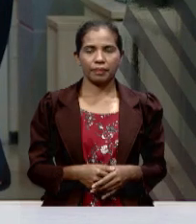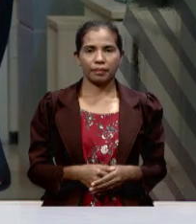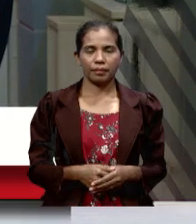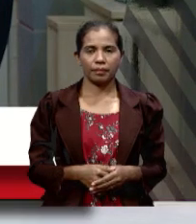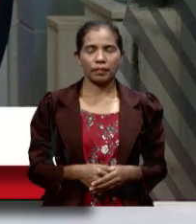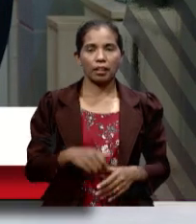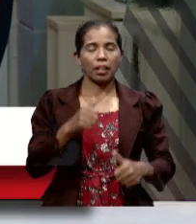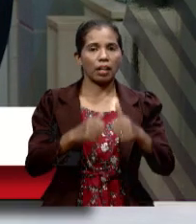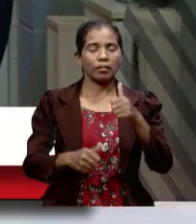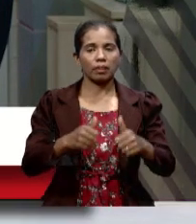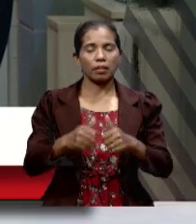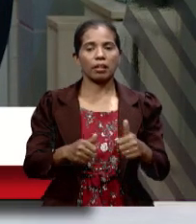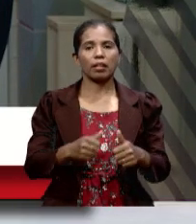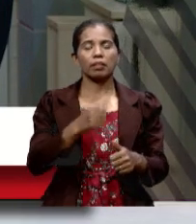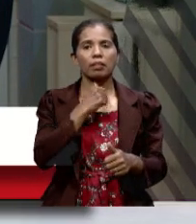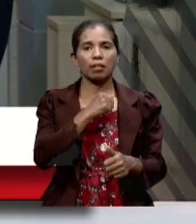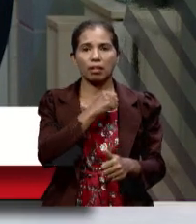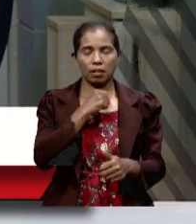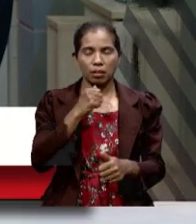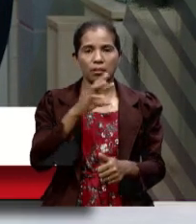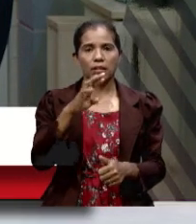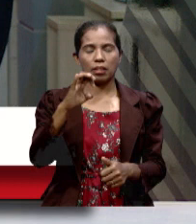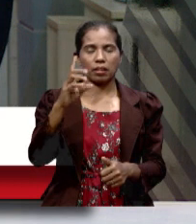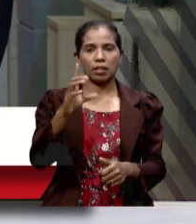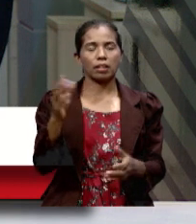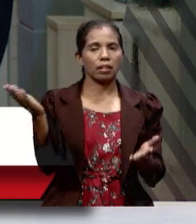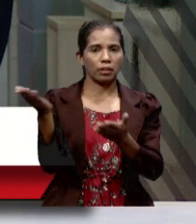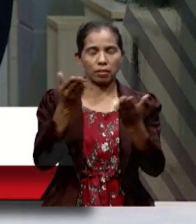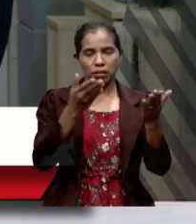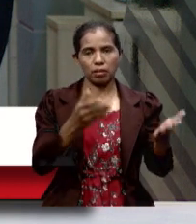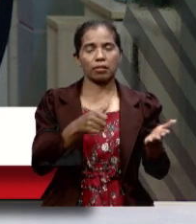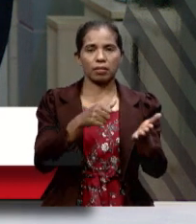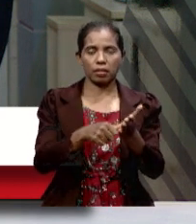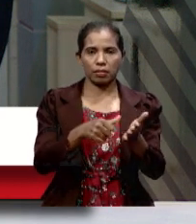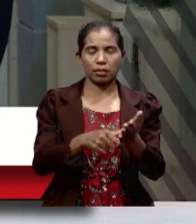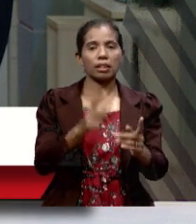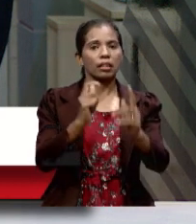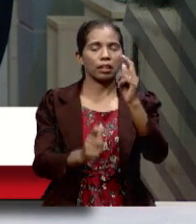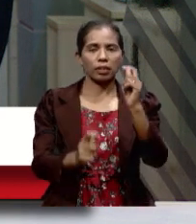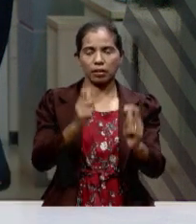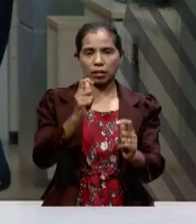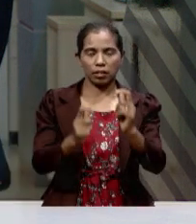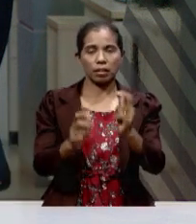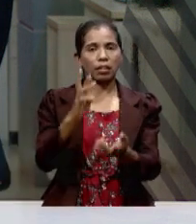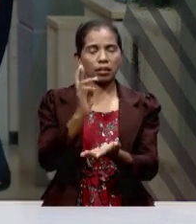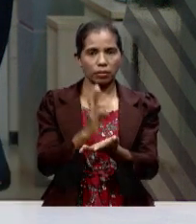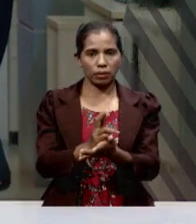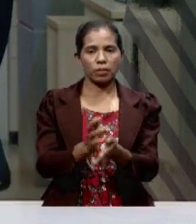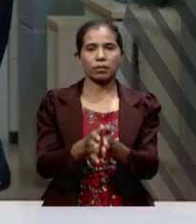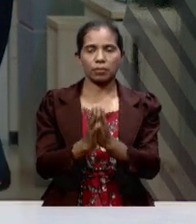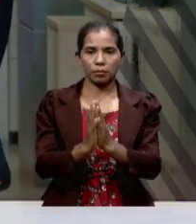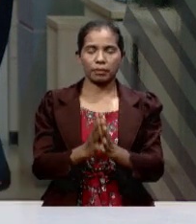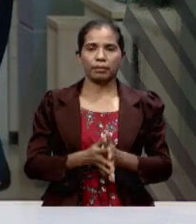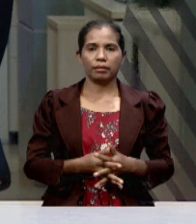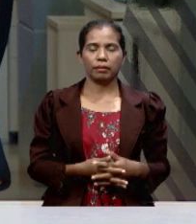Advogado ex-padre Richard Dasbeck se ha tama fale recurso extraordinário ha foi em tribunal recurso indefere.